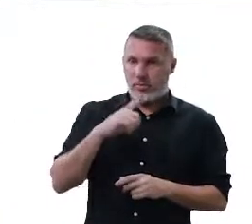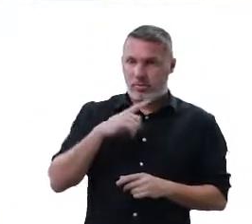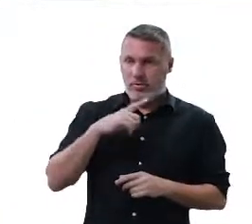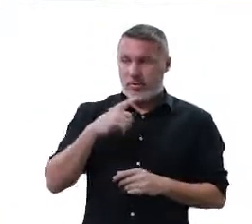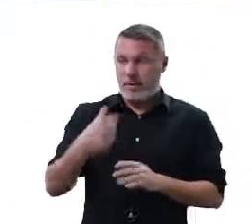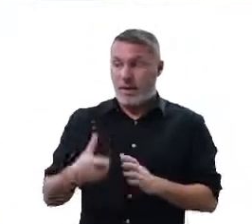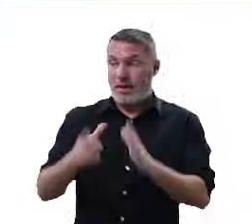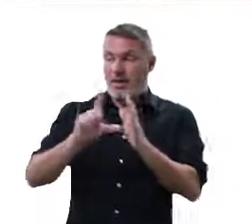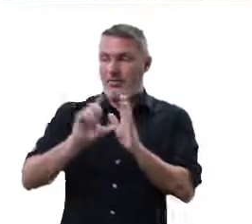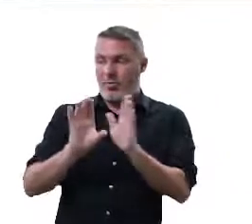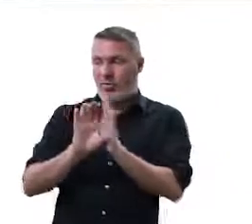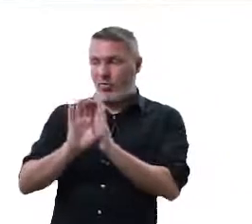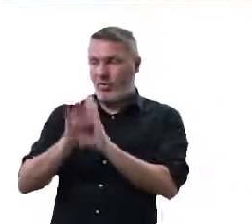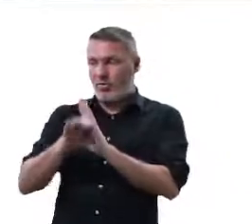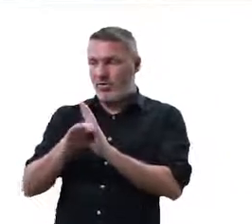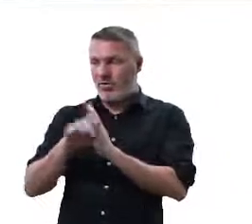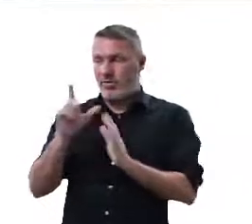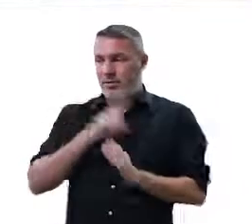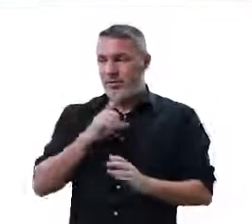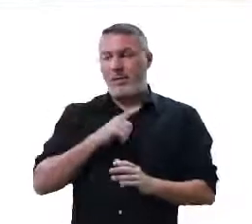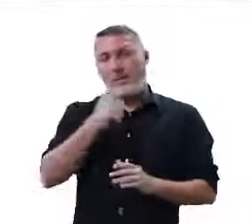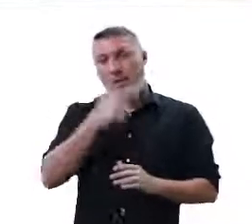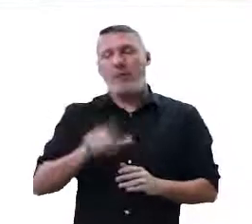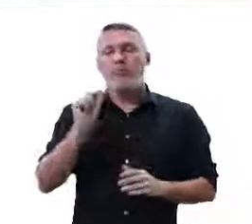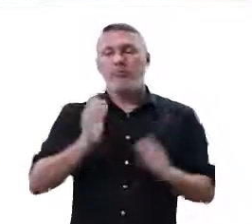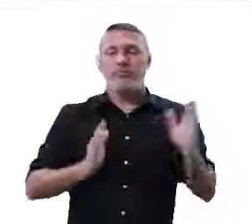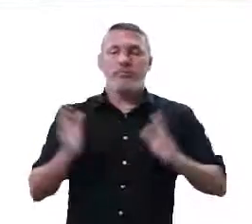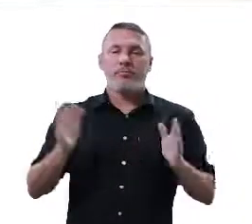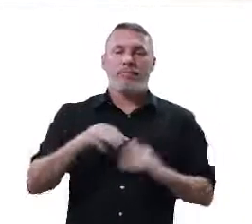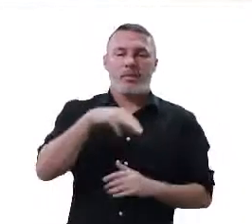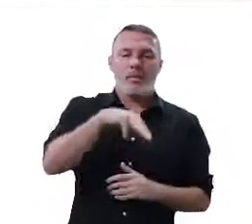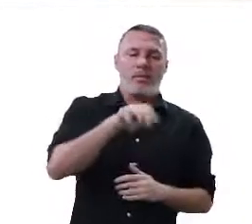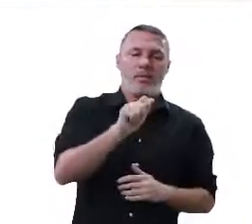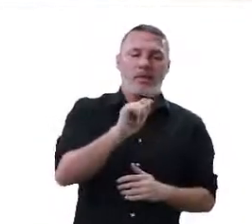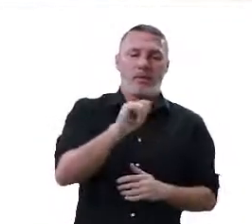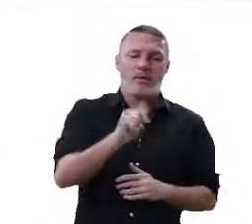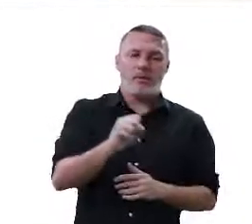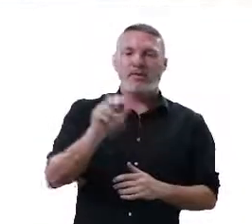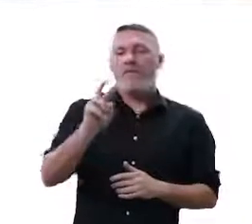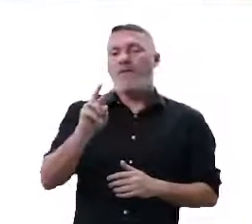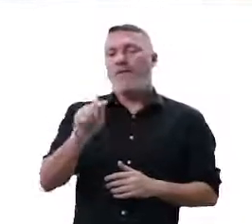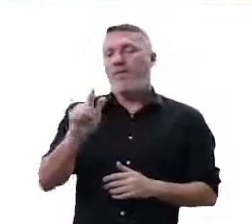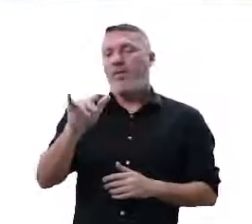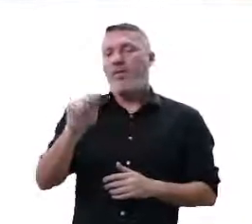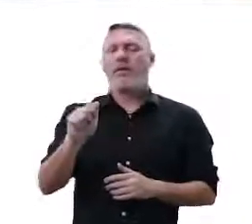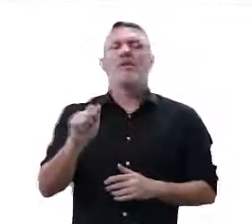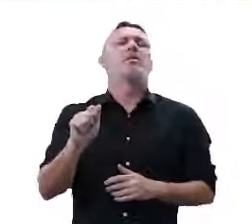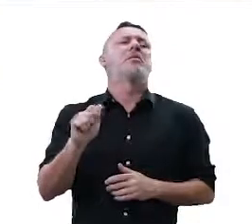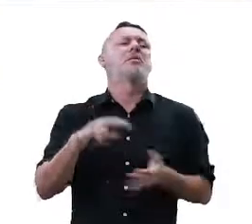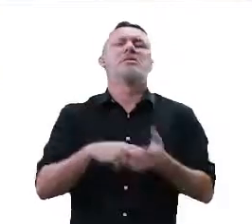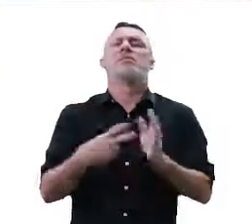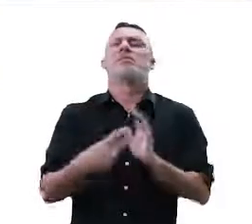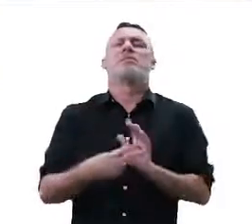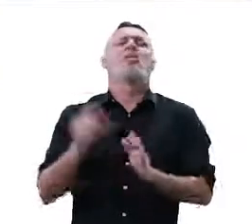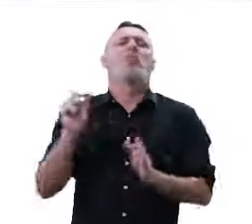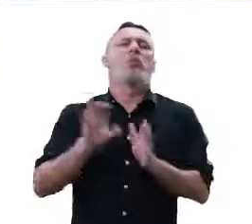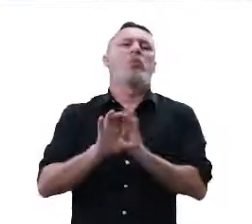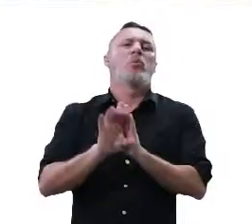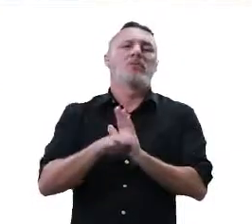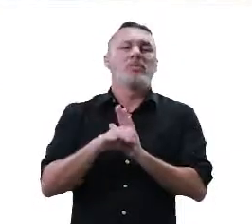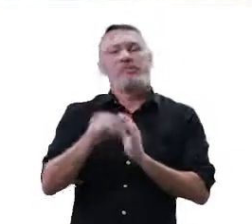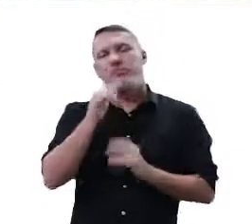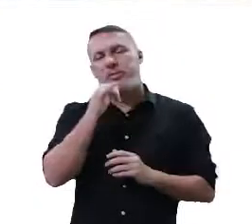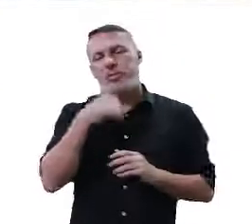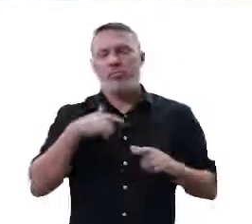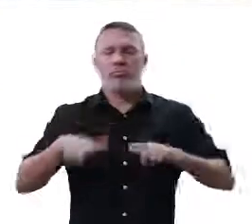antecipo um pouco esse penúltimo conceito aqui, você tem uma situação de mais-valia, ou seja, o indivíduo trabalha tantas horas